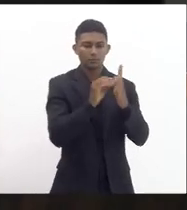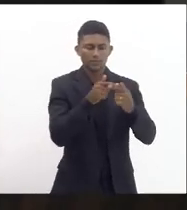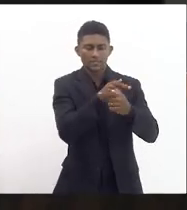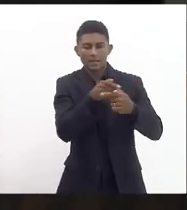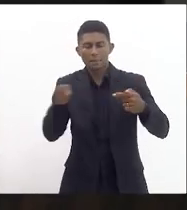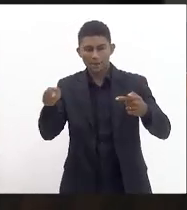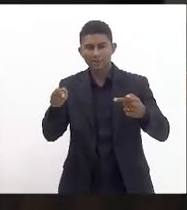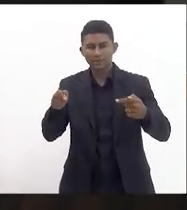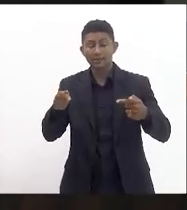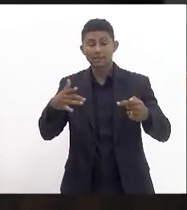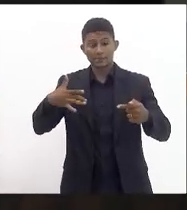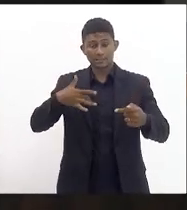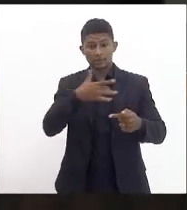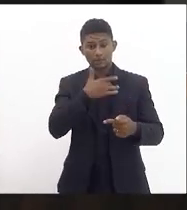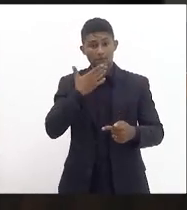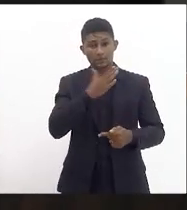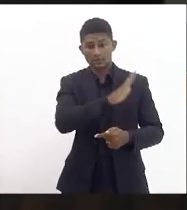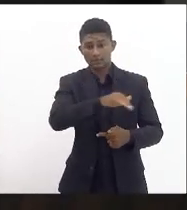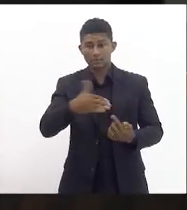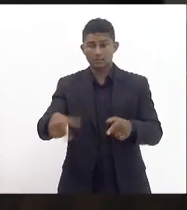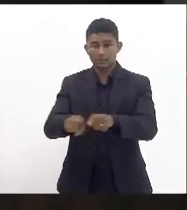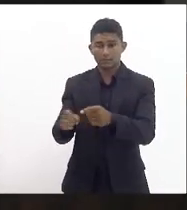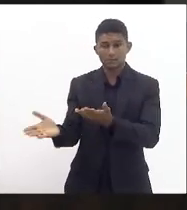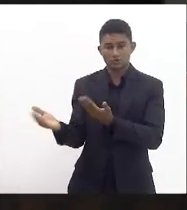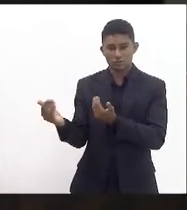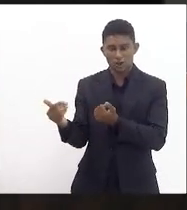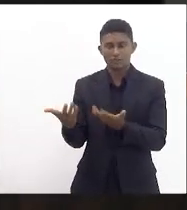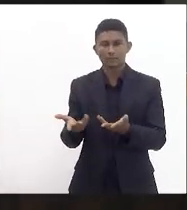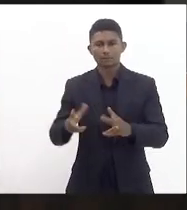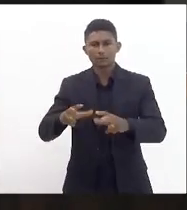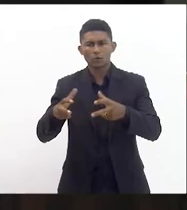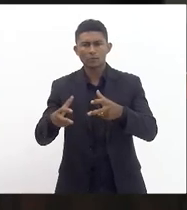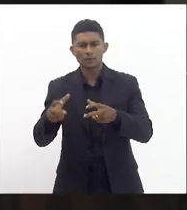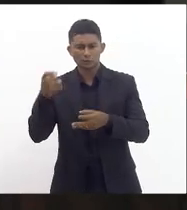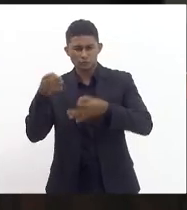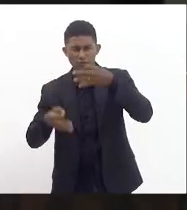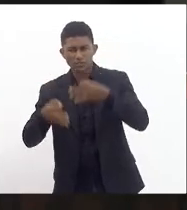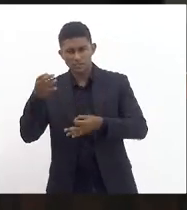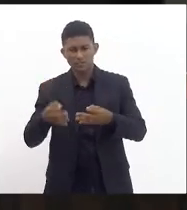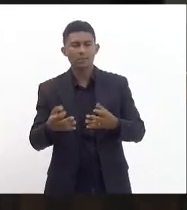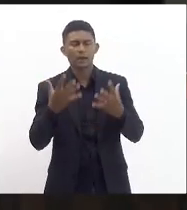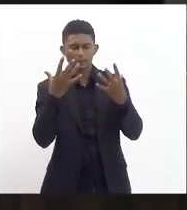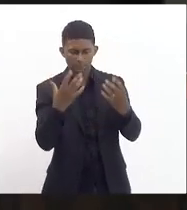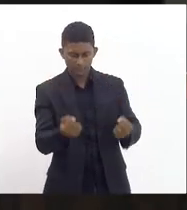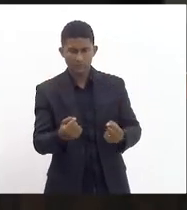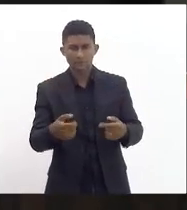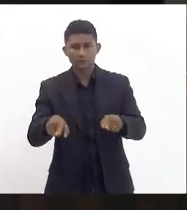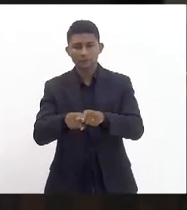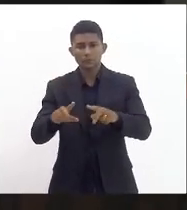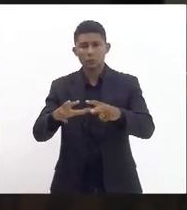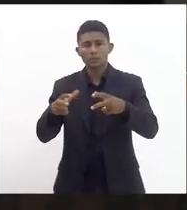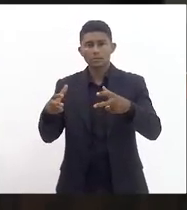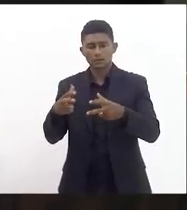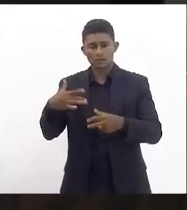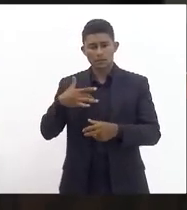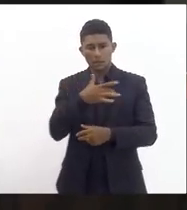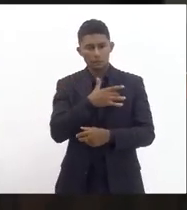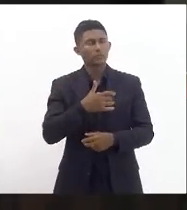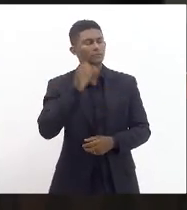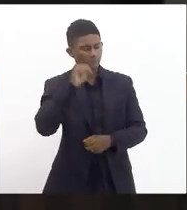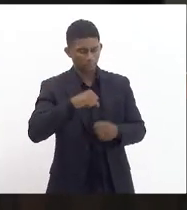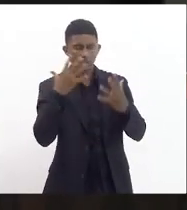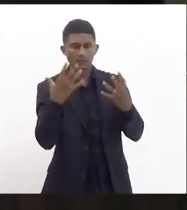Criança e do Adolescente, na forma que menciona. Pareceres, a Comissão de Constituição e Justiça pela Juridicidade, saúde favorável. De assunto da criança e do